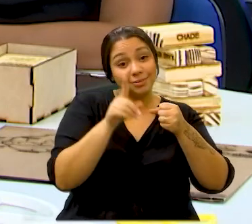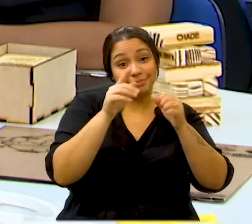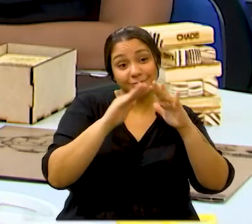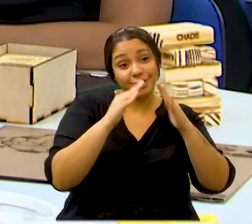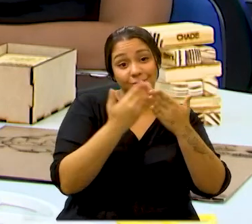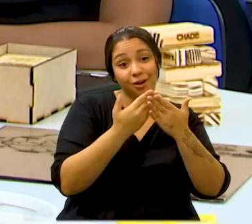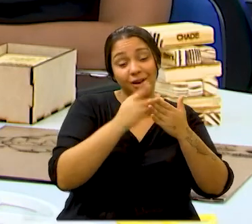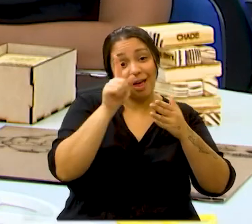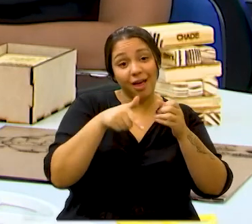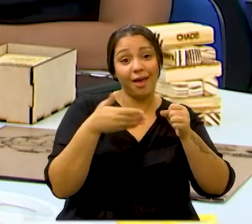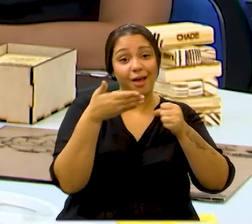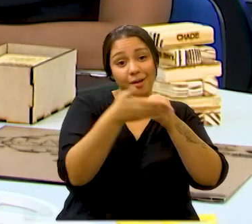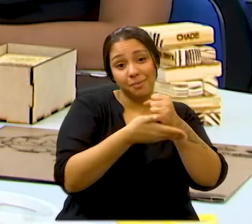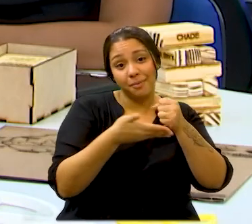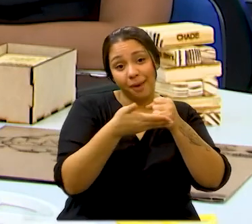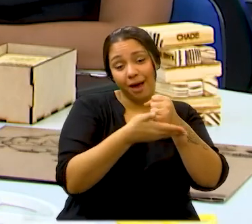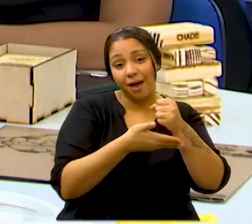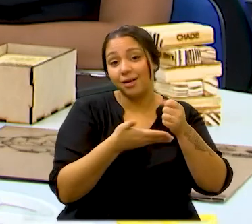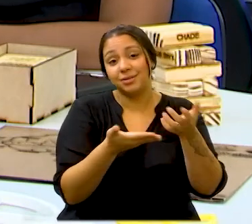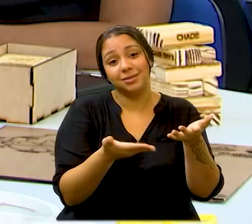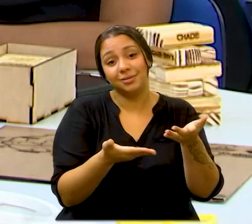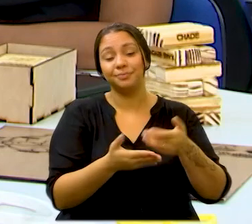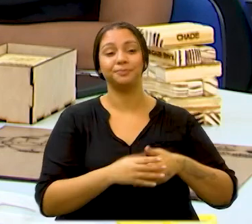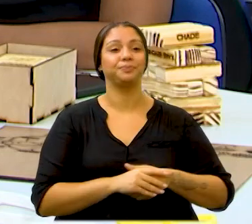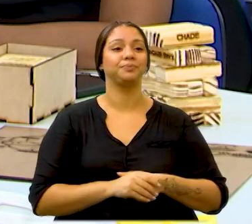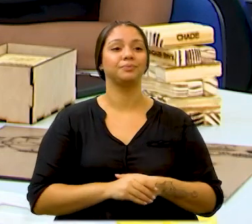de tudo, a escola é a base de tudo, né? Sim. Quando